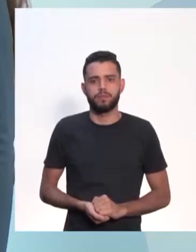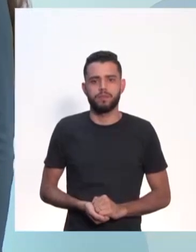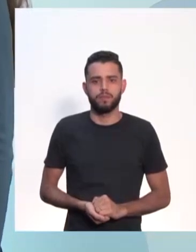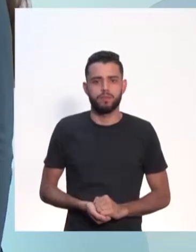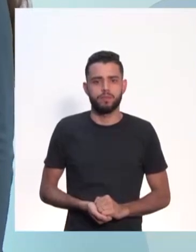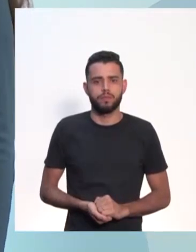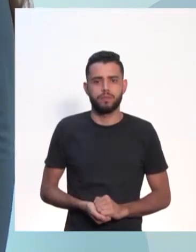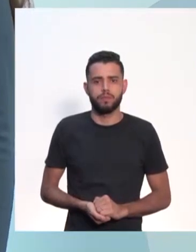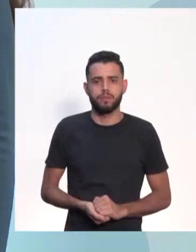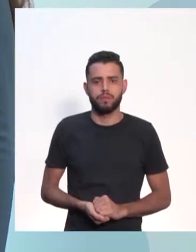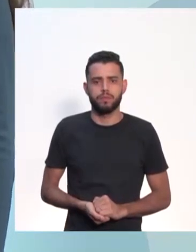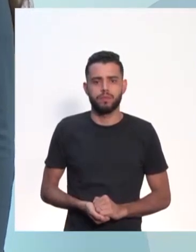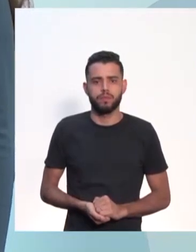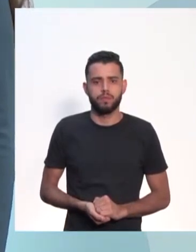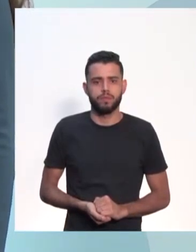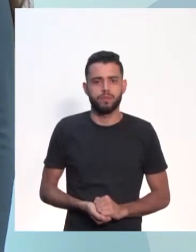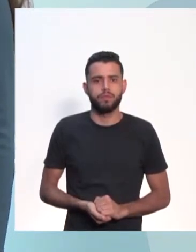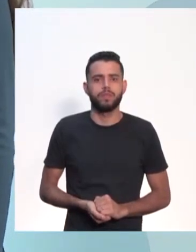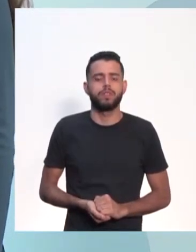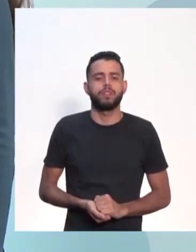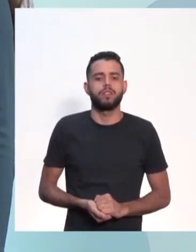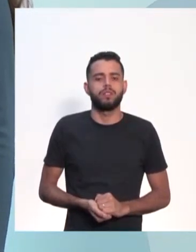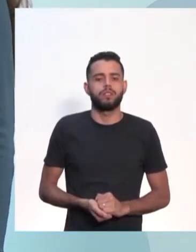estiver esse antígeno